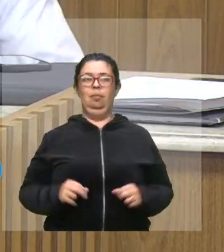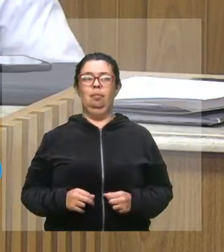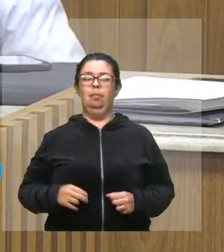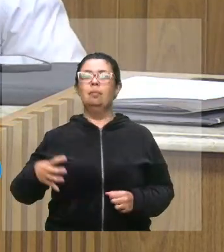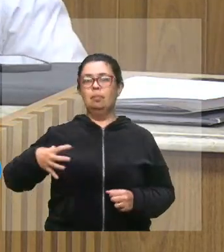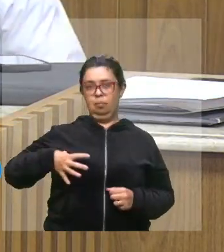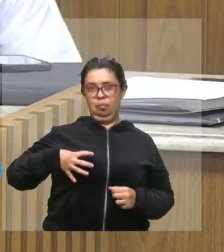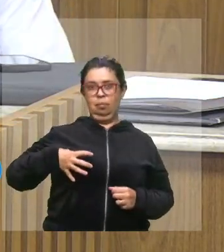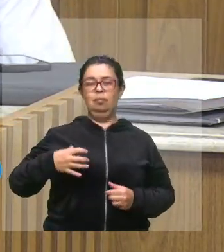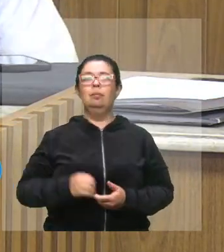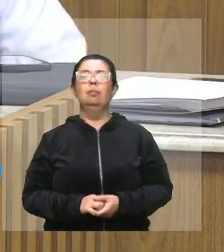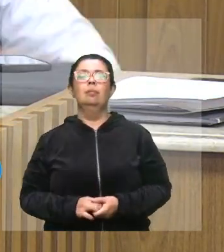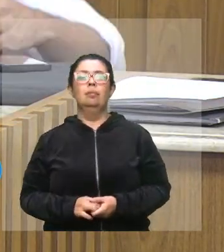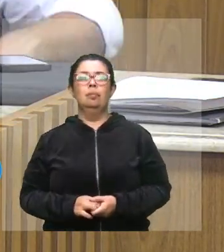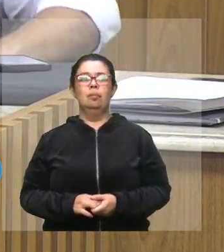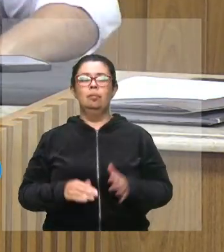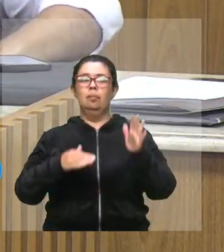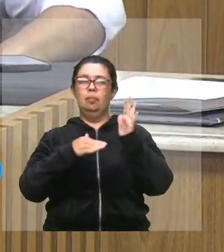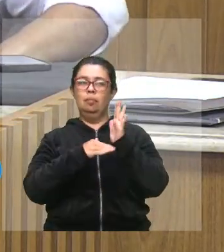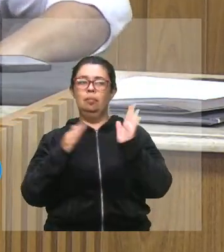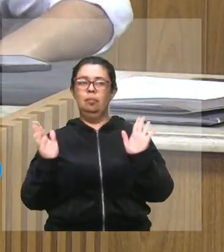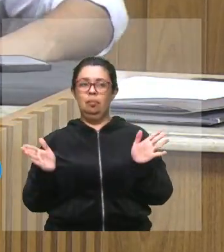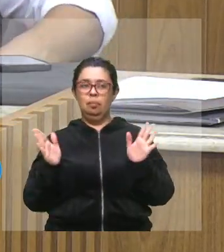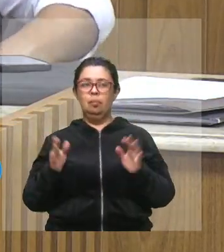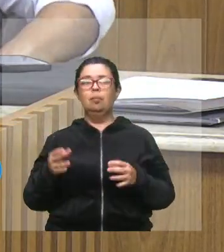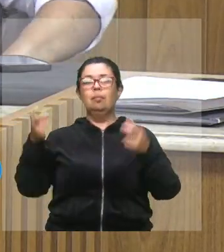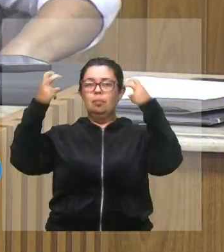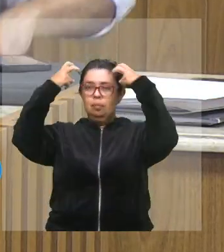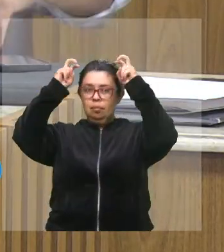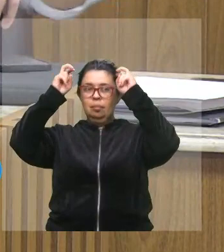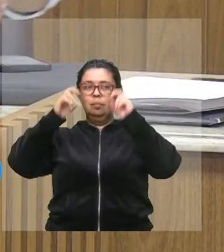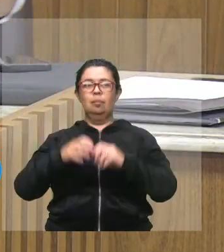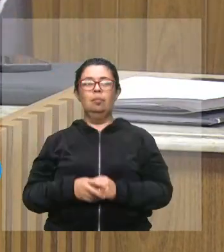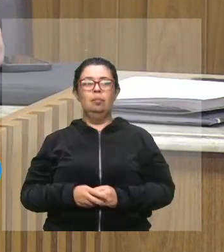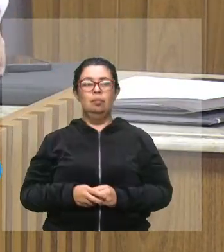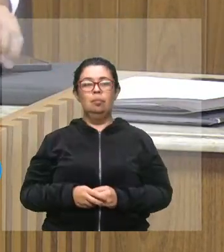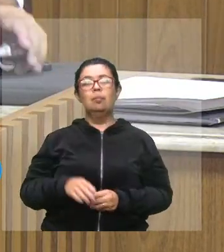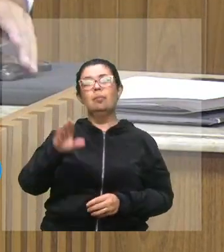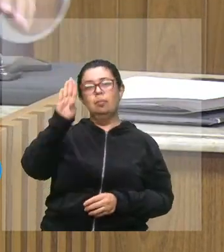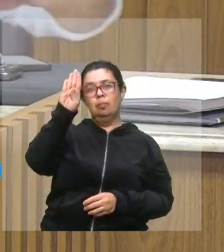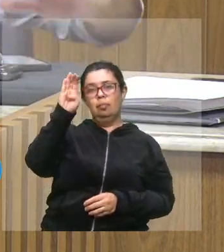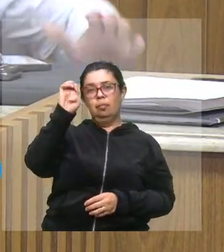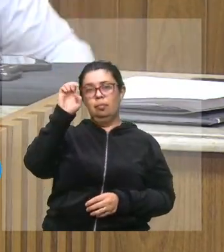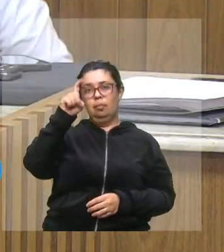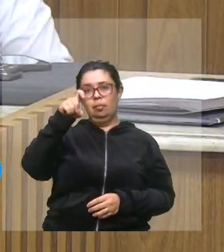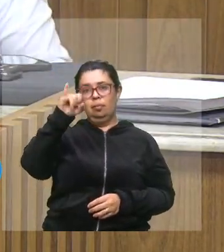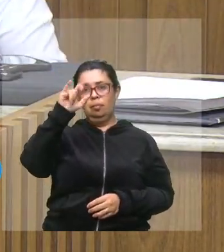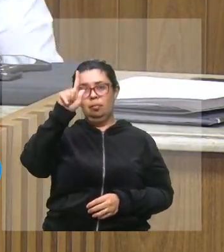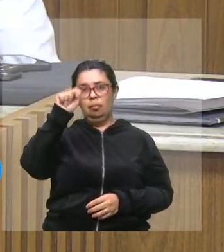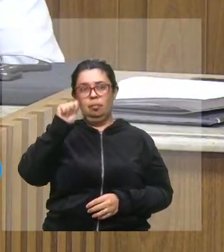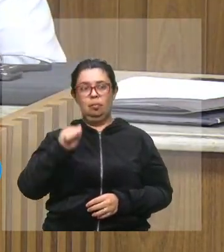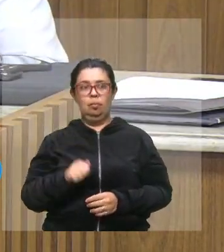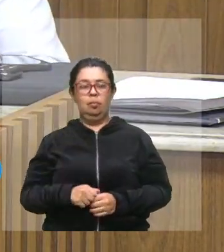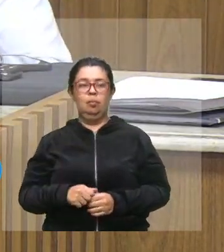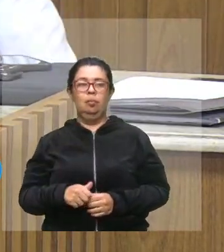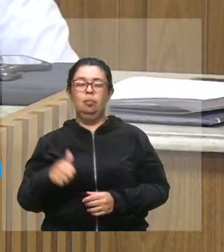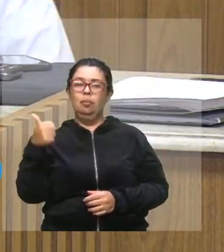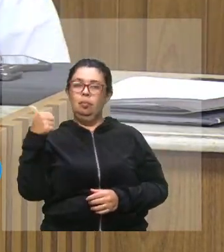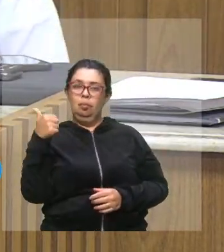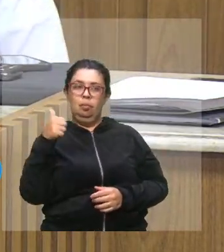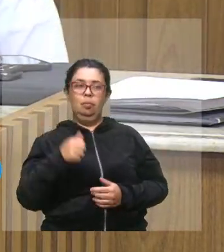mama e o último, agora, que nós descobrimos, na bexiga. O primeiro ela